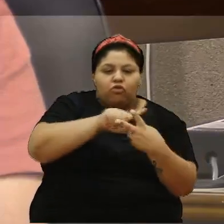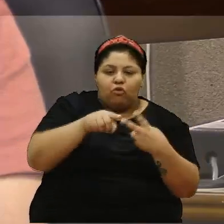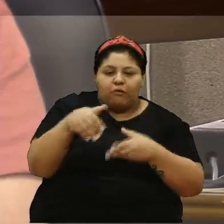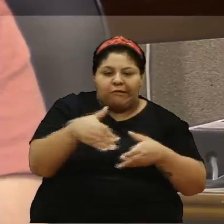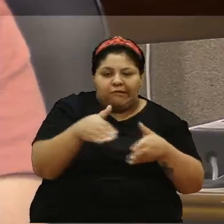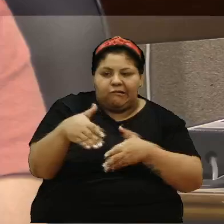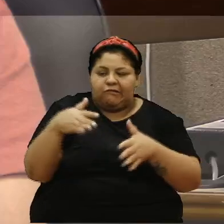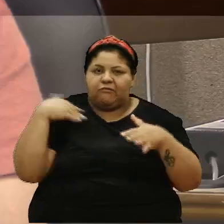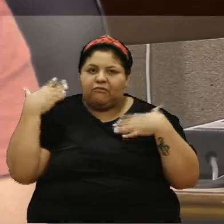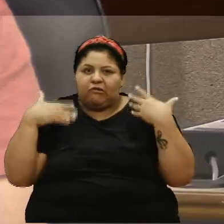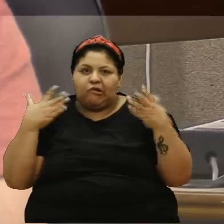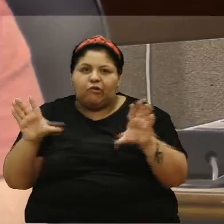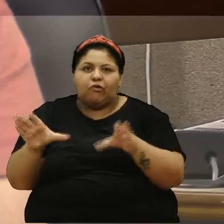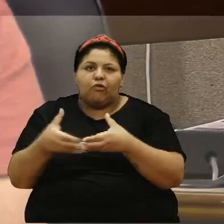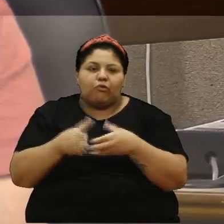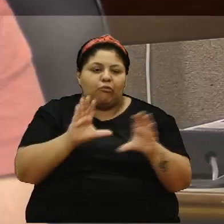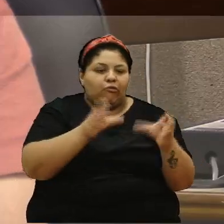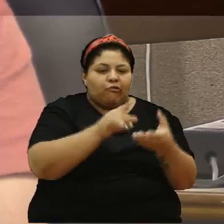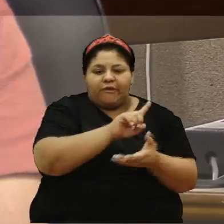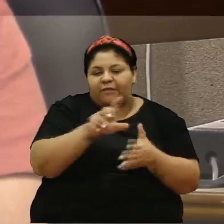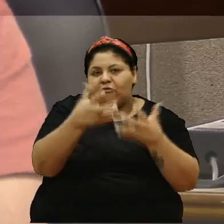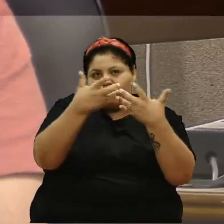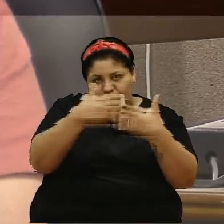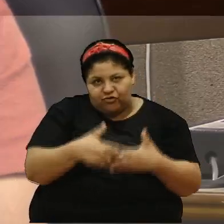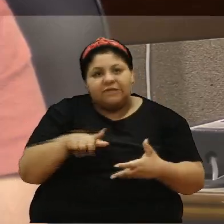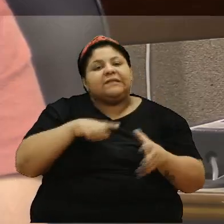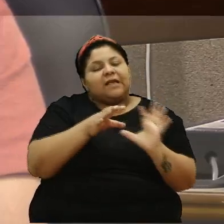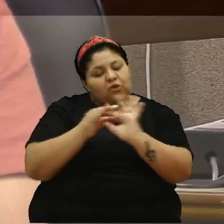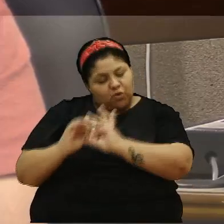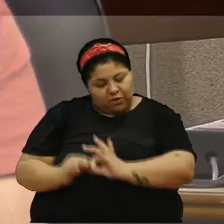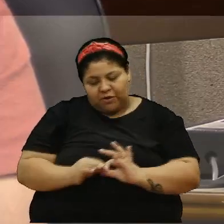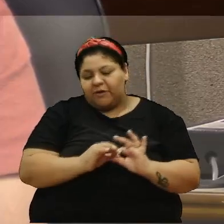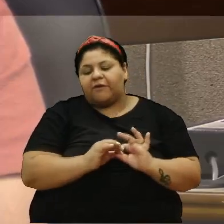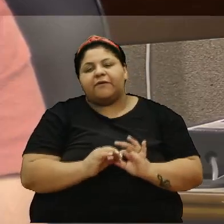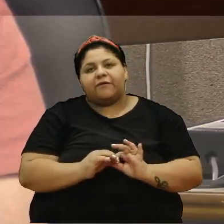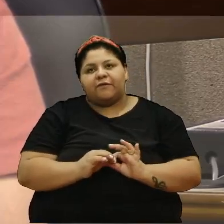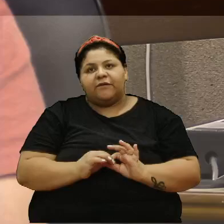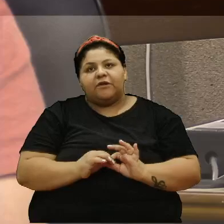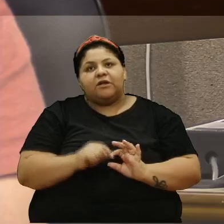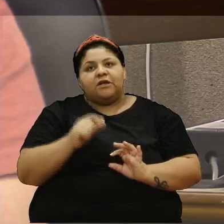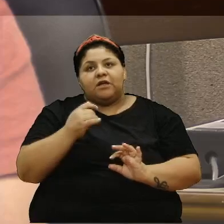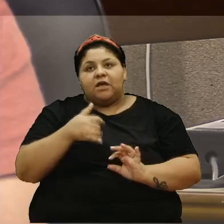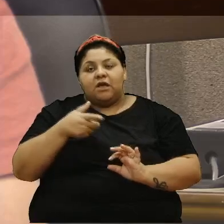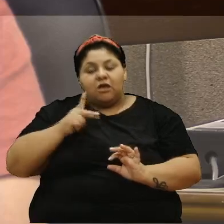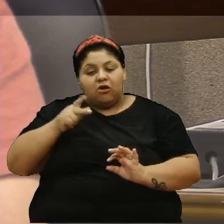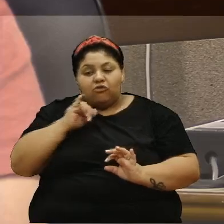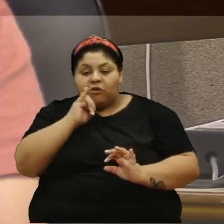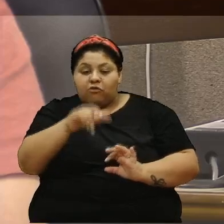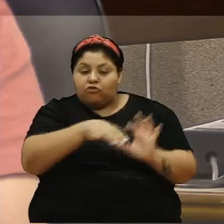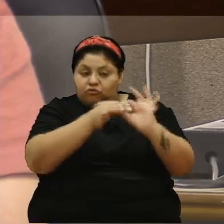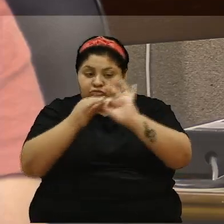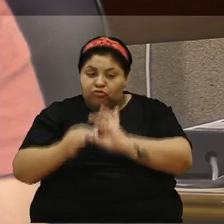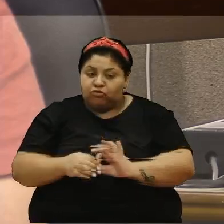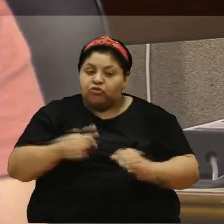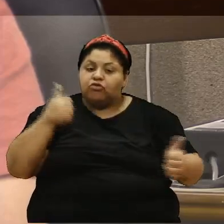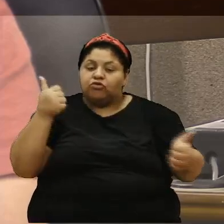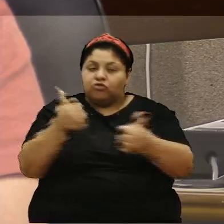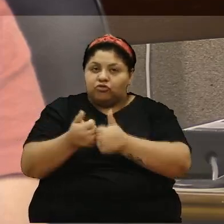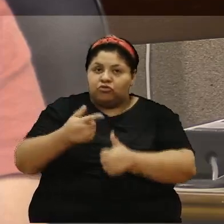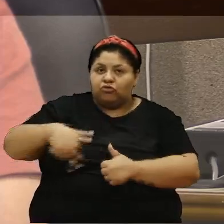turísticos com um grupo aqui, outro grupo ali, que não funciona. Então, eu sempre digo para o pessoal em Criúva, se unam, todos juntos, que